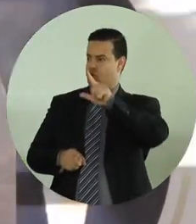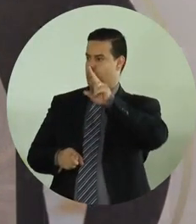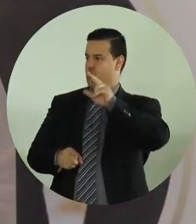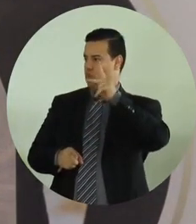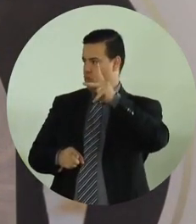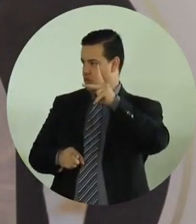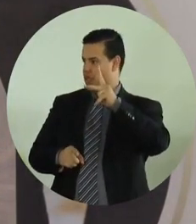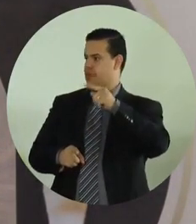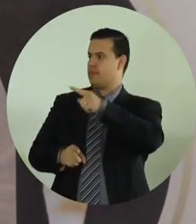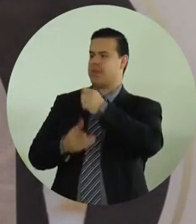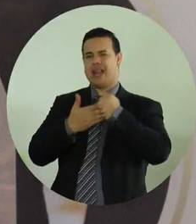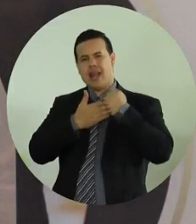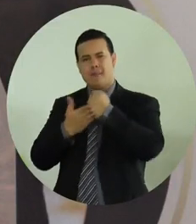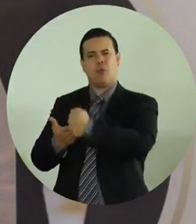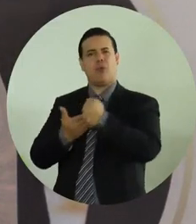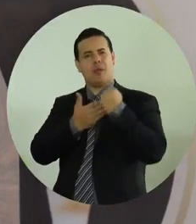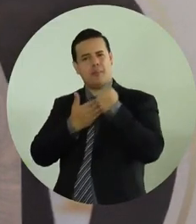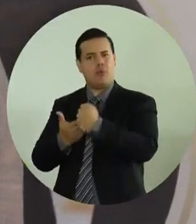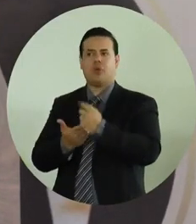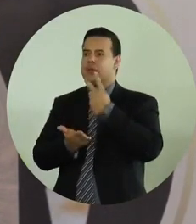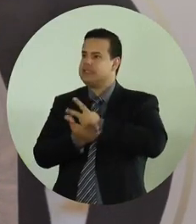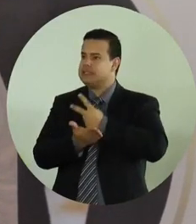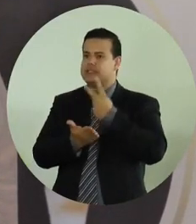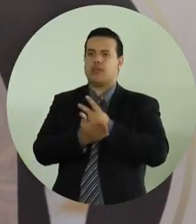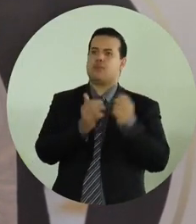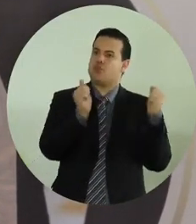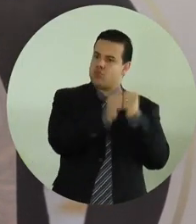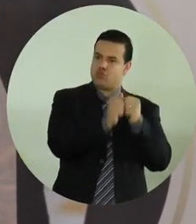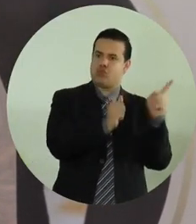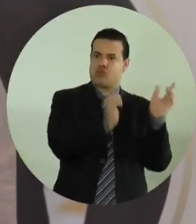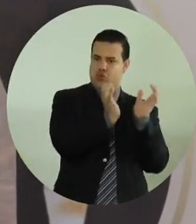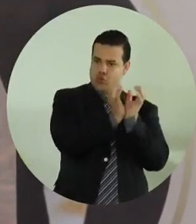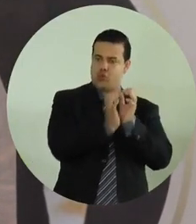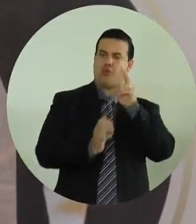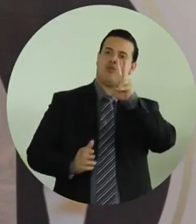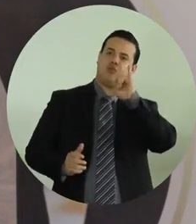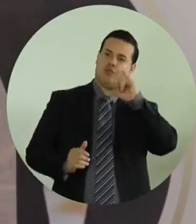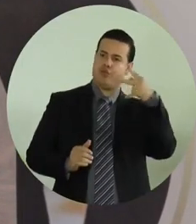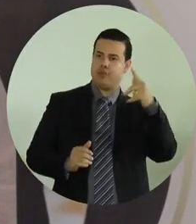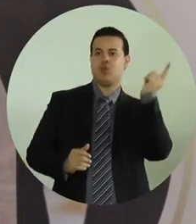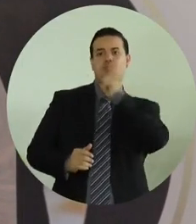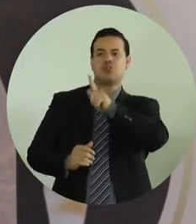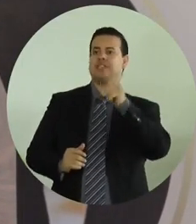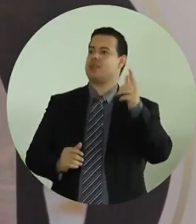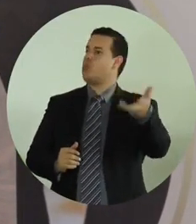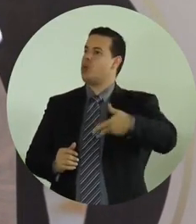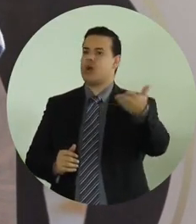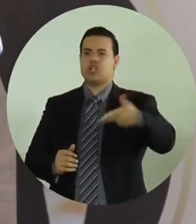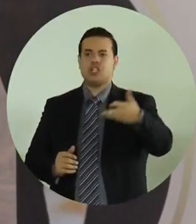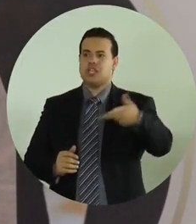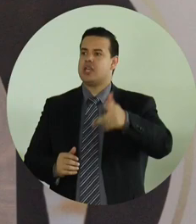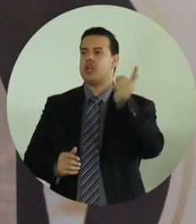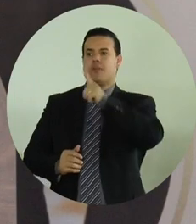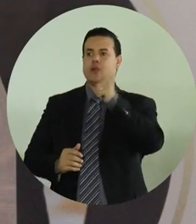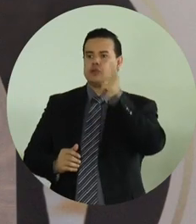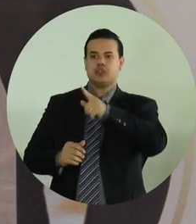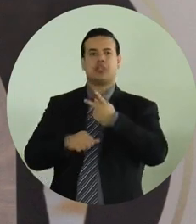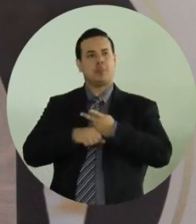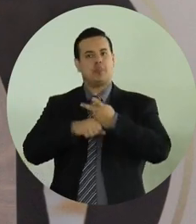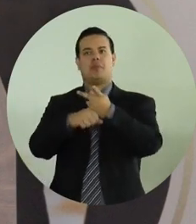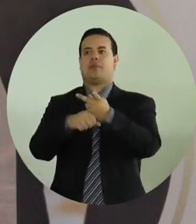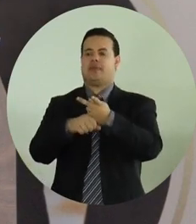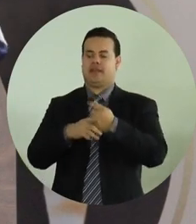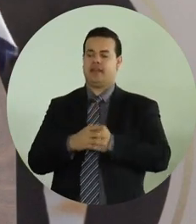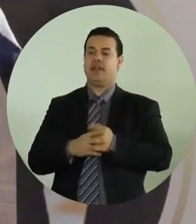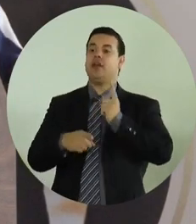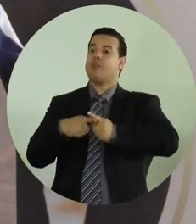apoio desde o primeiro momento. Sem a FIP, nós não teríamos tido a agilidade que tivemos para alcançar os senhores. Porque